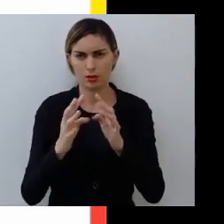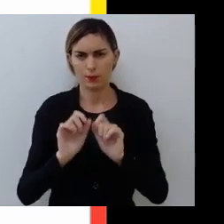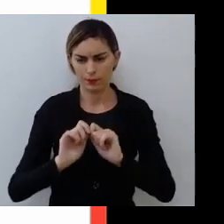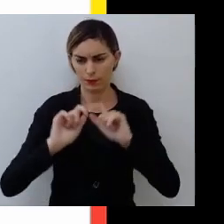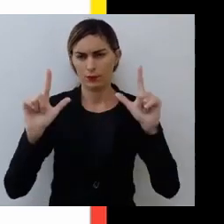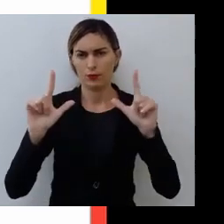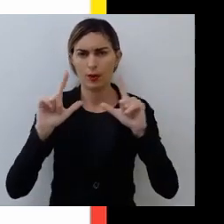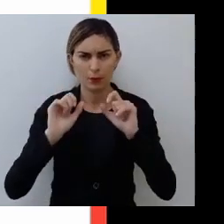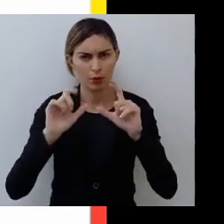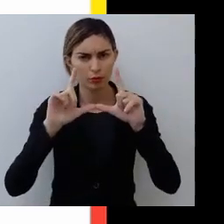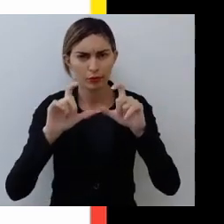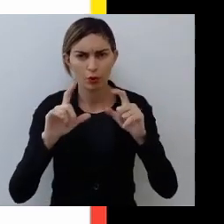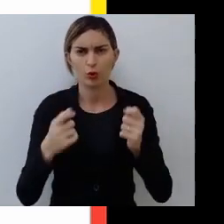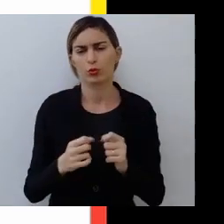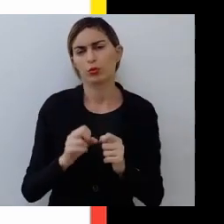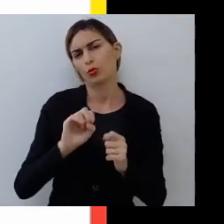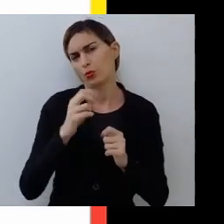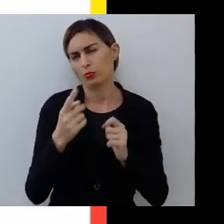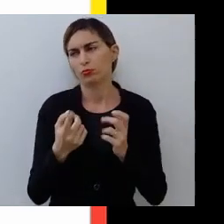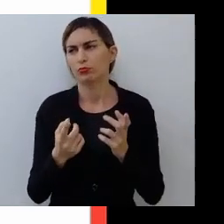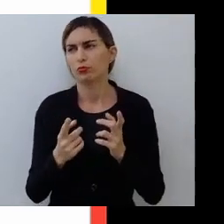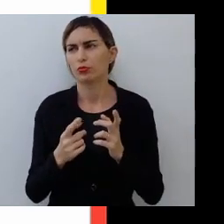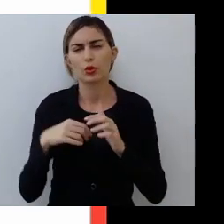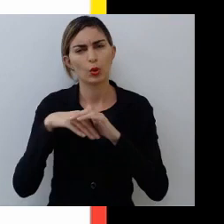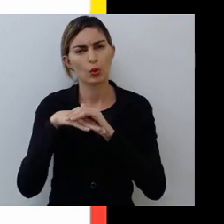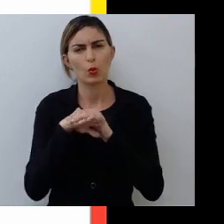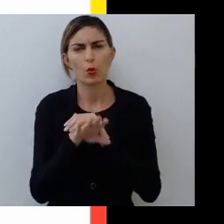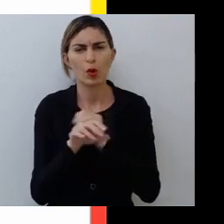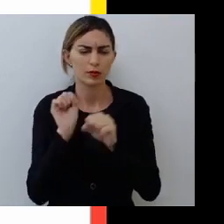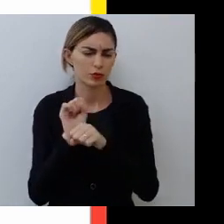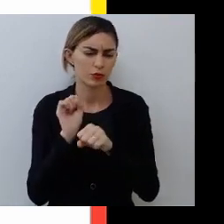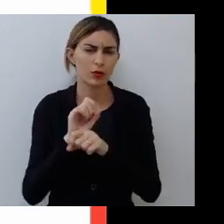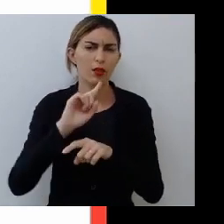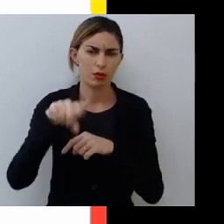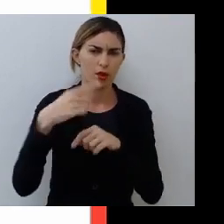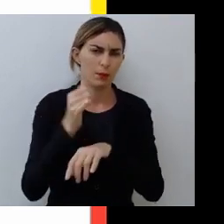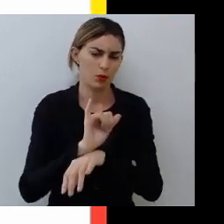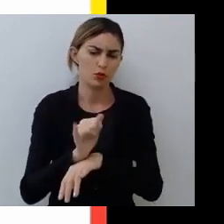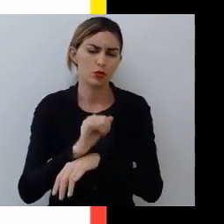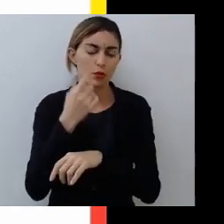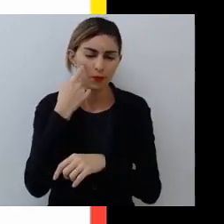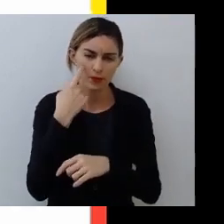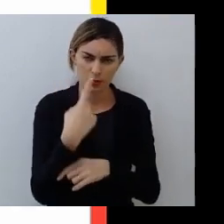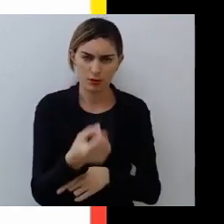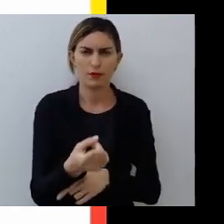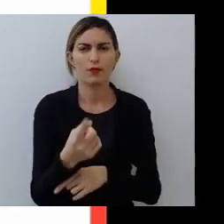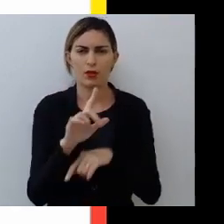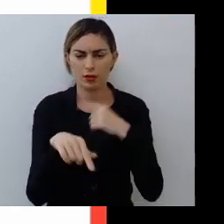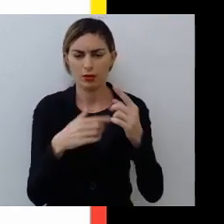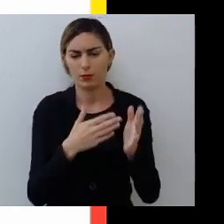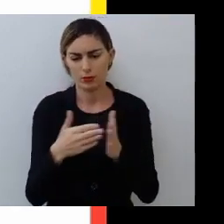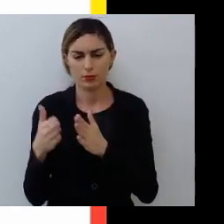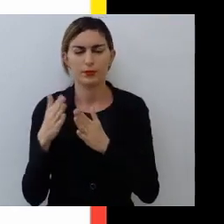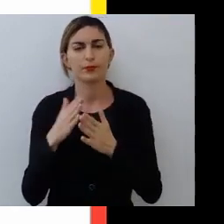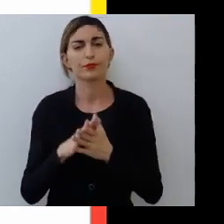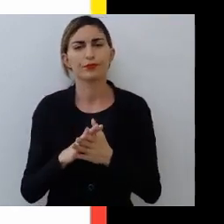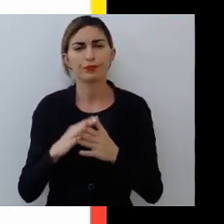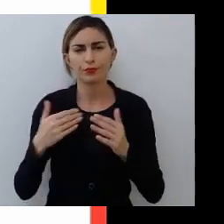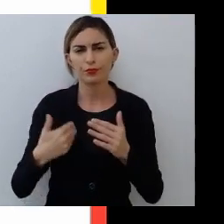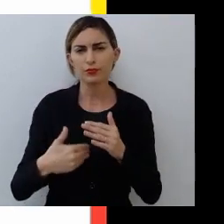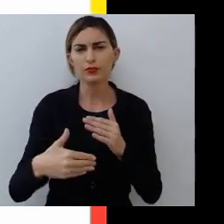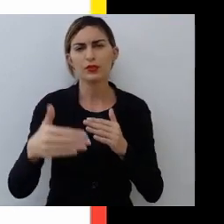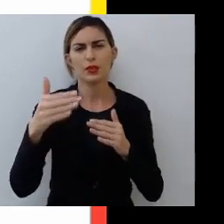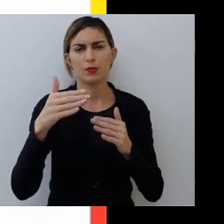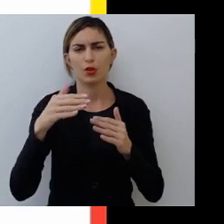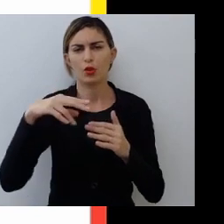print. Ou então, aguarda um pouquinho, mais tarde vai estar no YouTube, você pode acompanhar com calma. A passagem